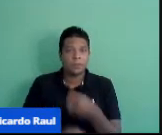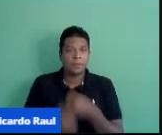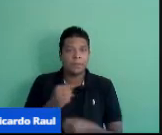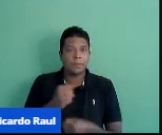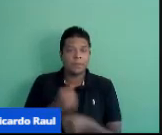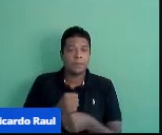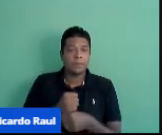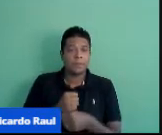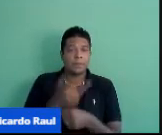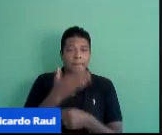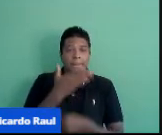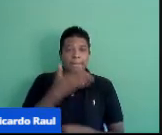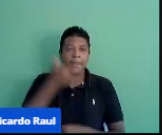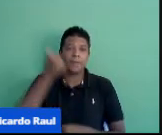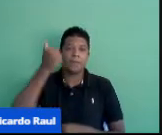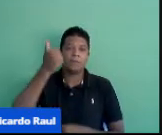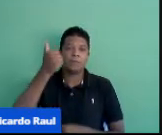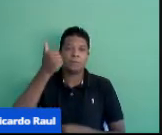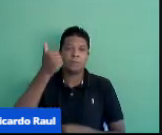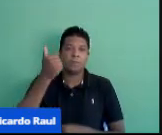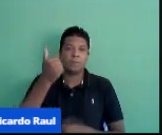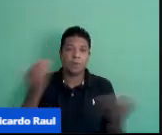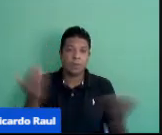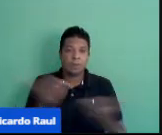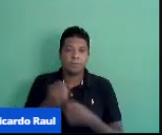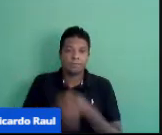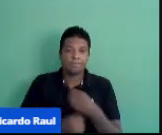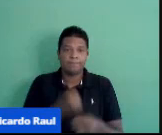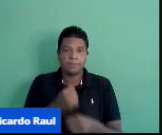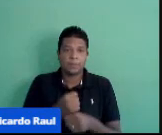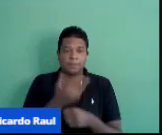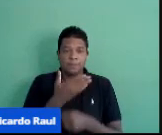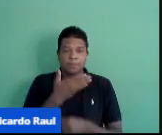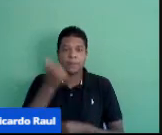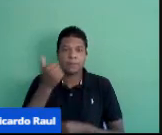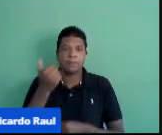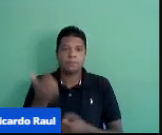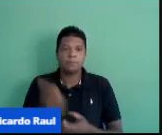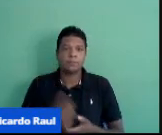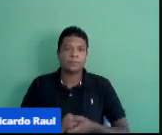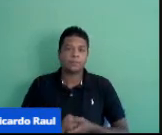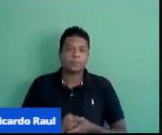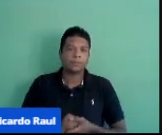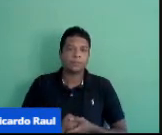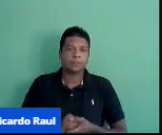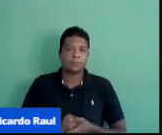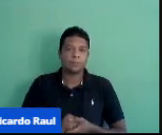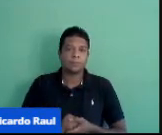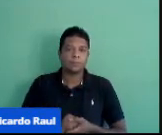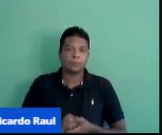participações. Isso, em comparação com o ano passado, mas, mesmo assim, ainda fica um